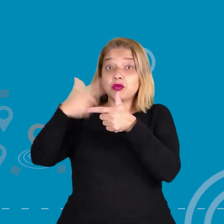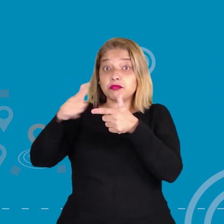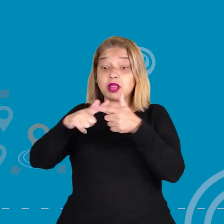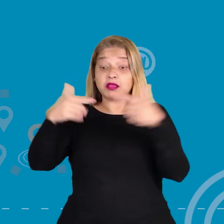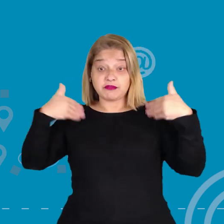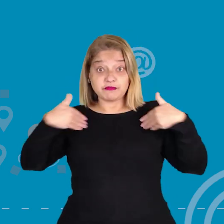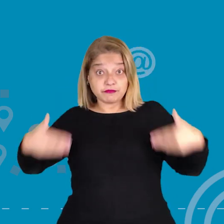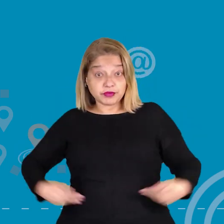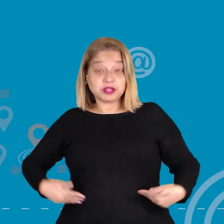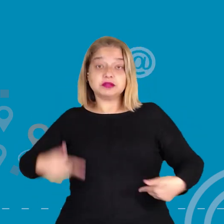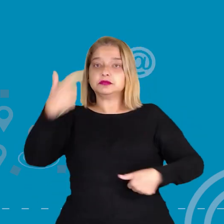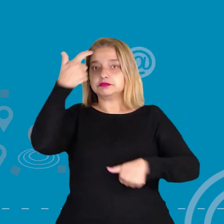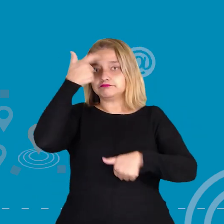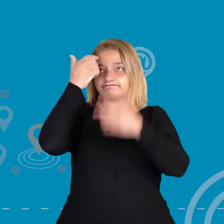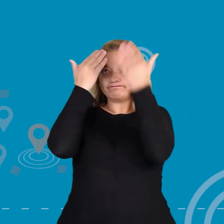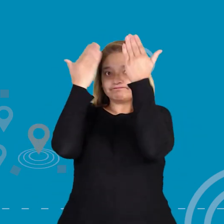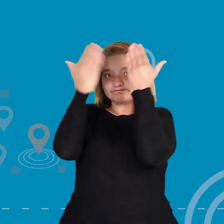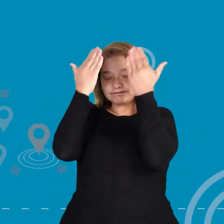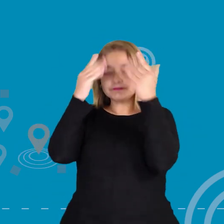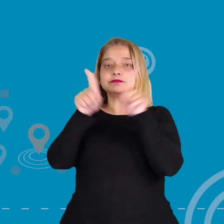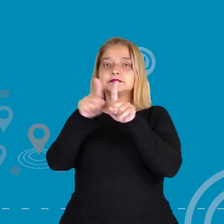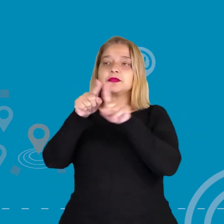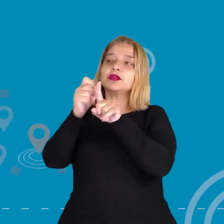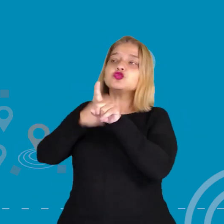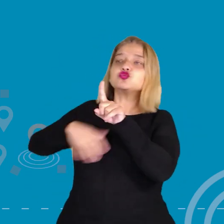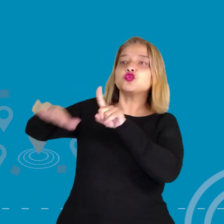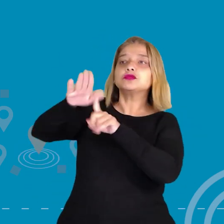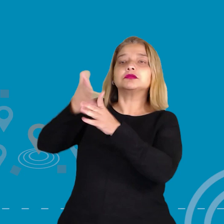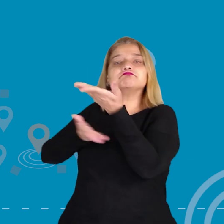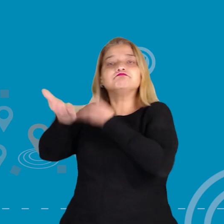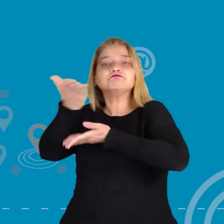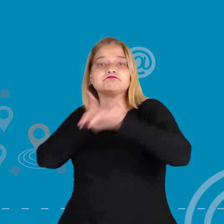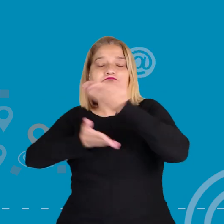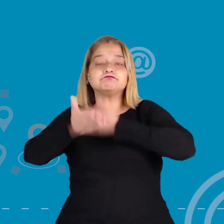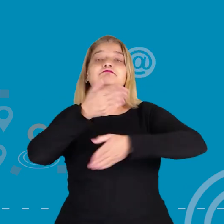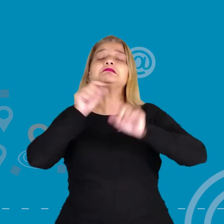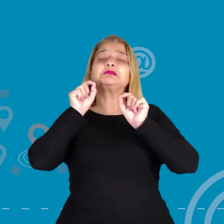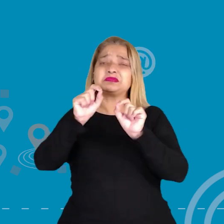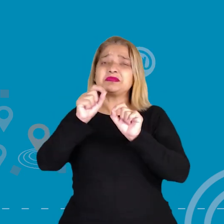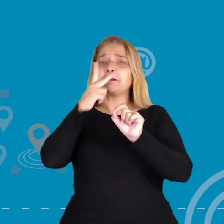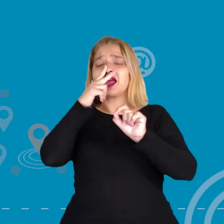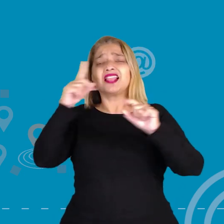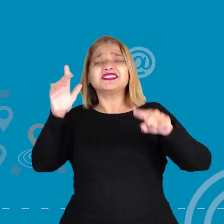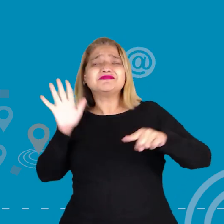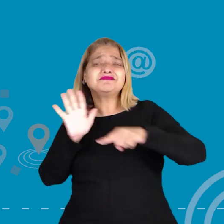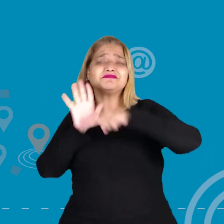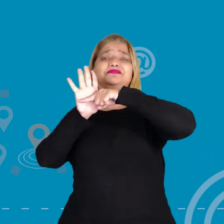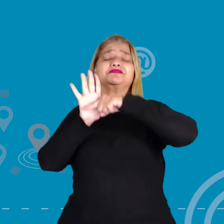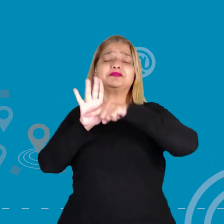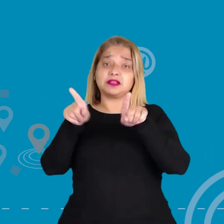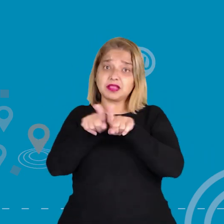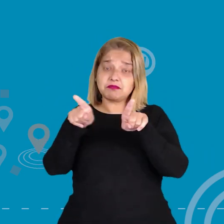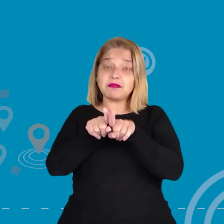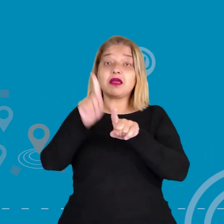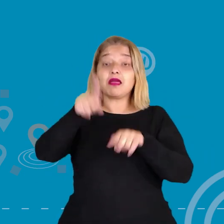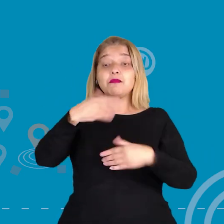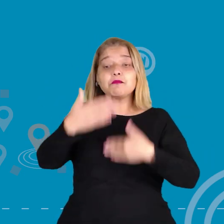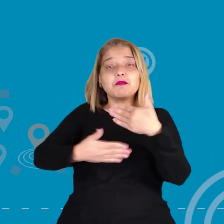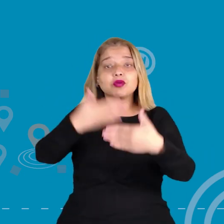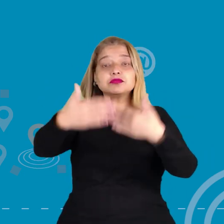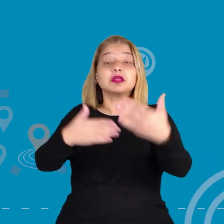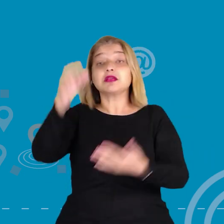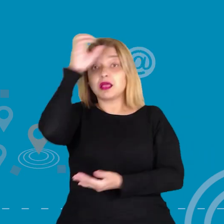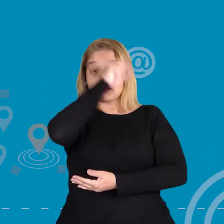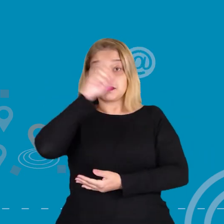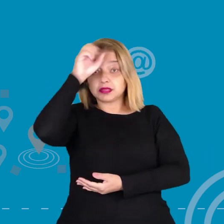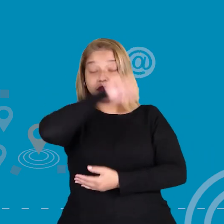problemas físicos, psicológicos e sociais, afetando negativamente tanto o processo de